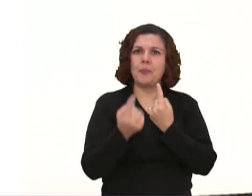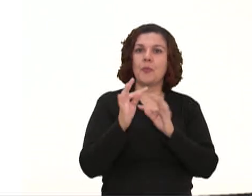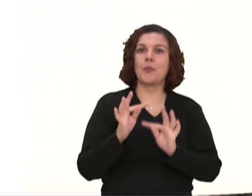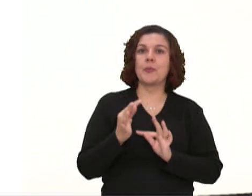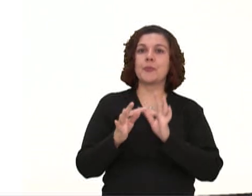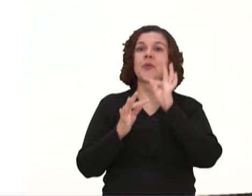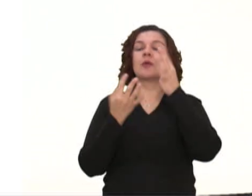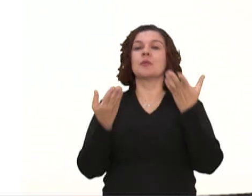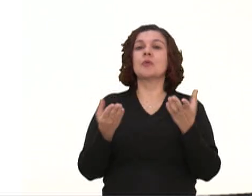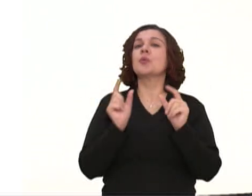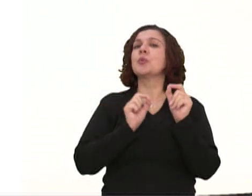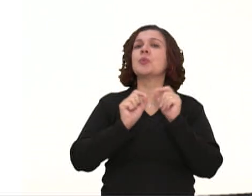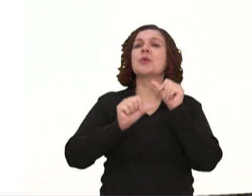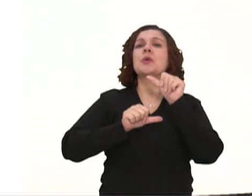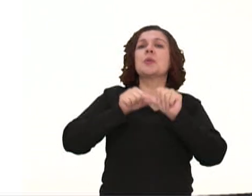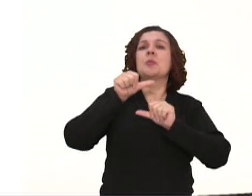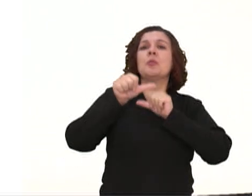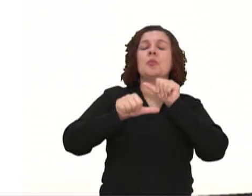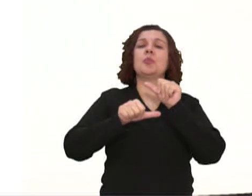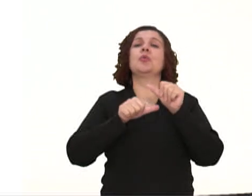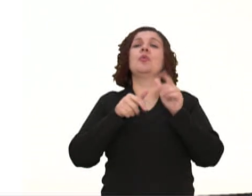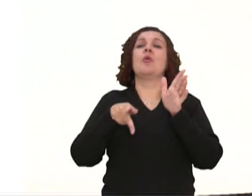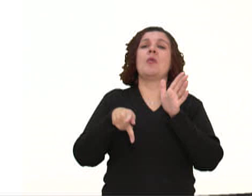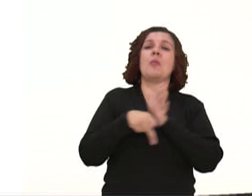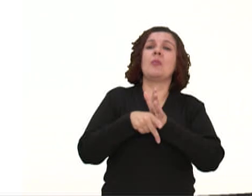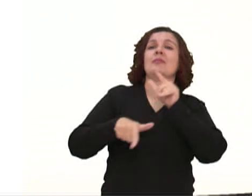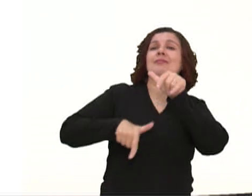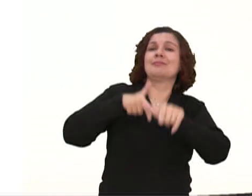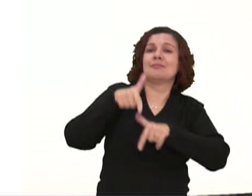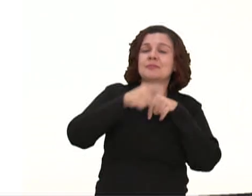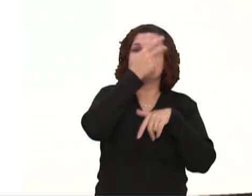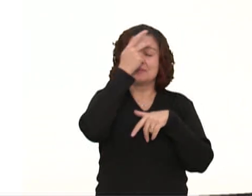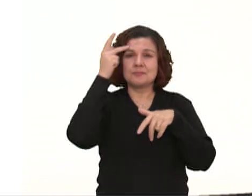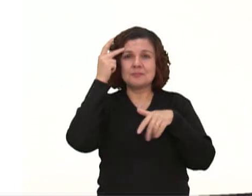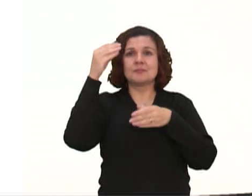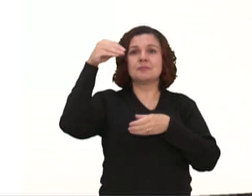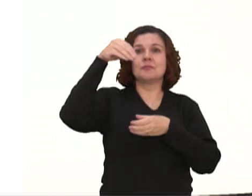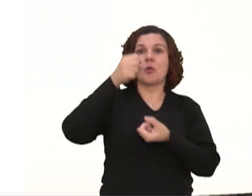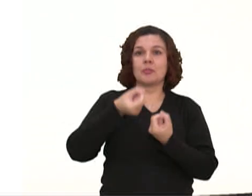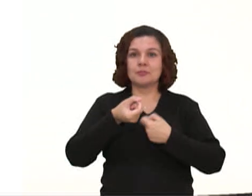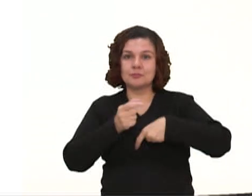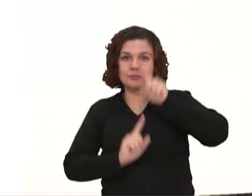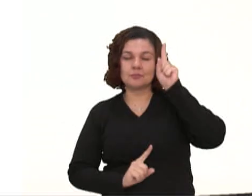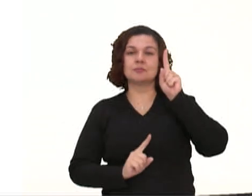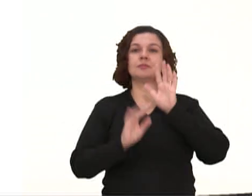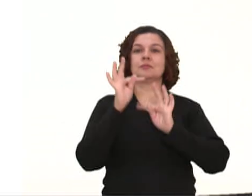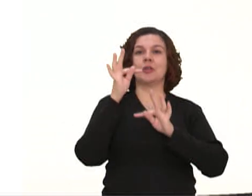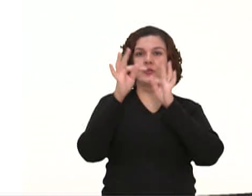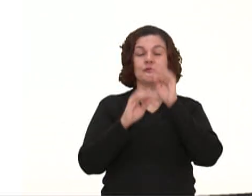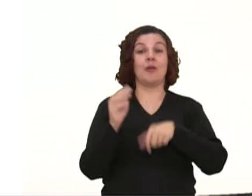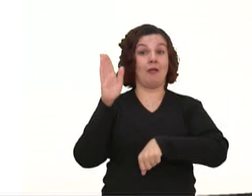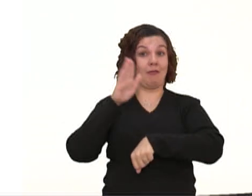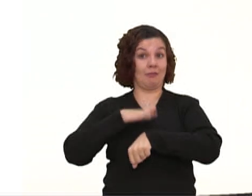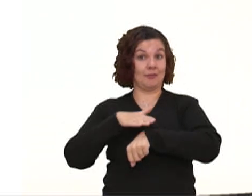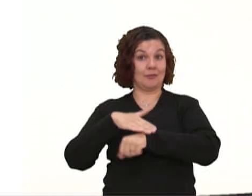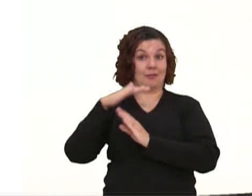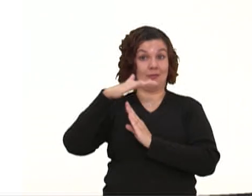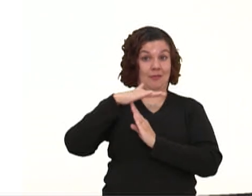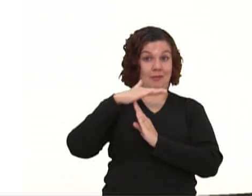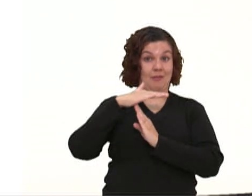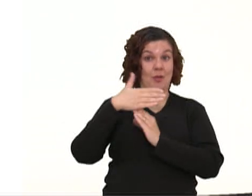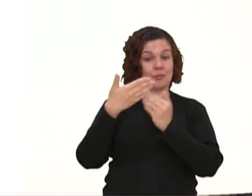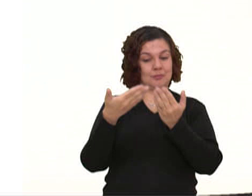no trabalho, nas atividades de trabalho das pessoas com as inovações tecnológicas? Então, vou dar um tempinho maior aí para vocês